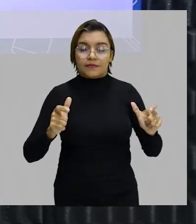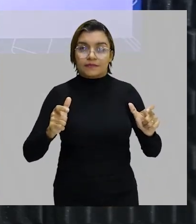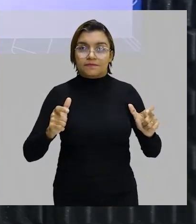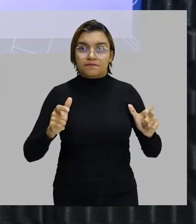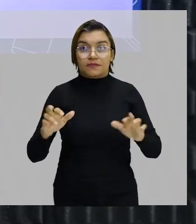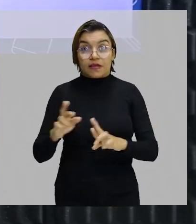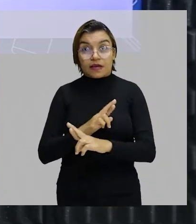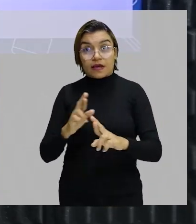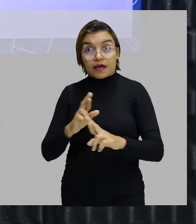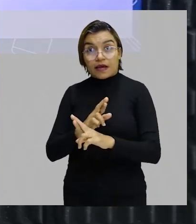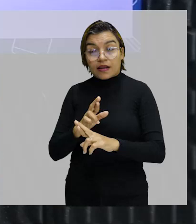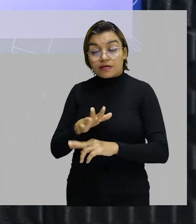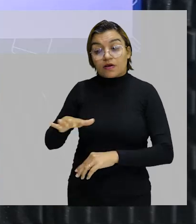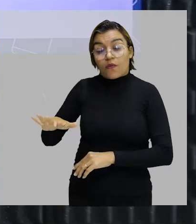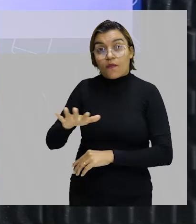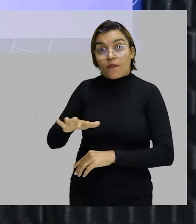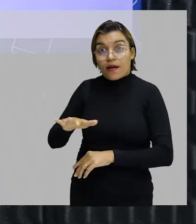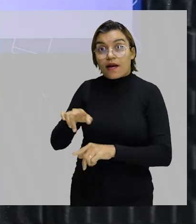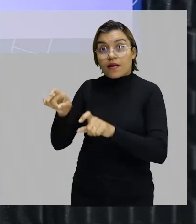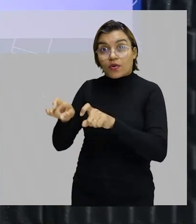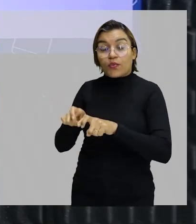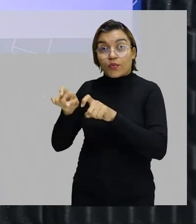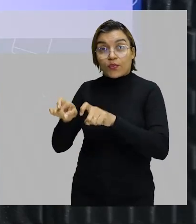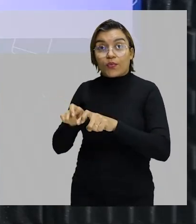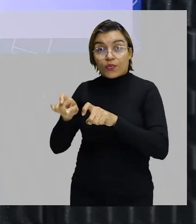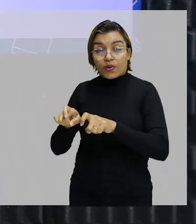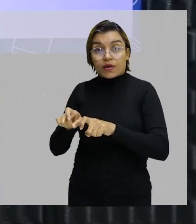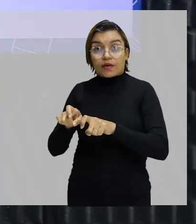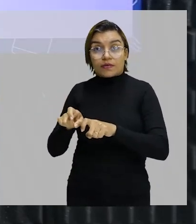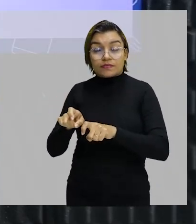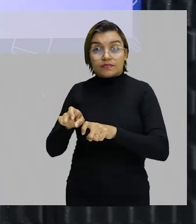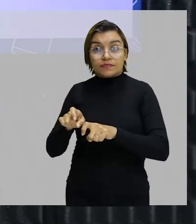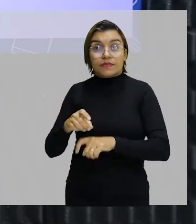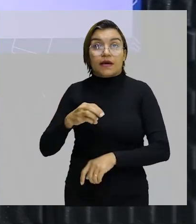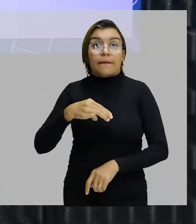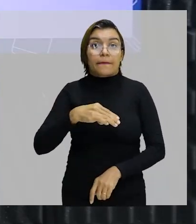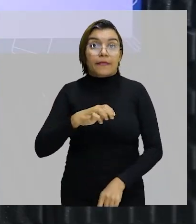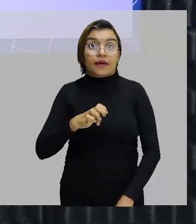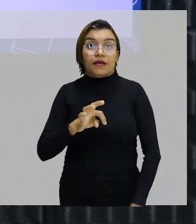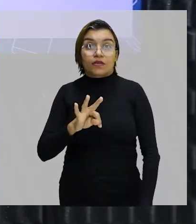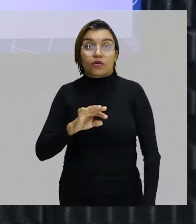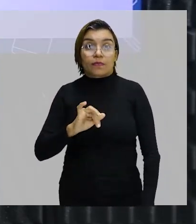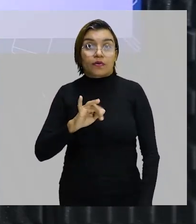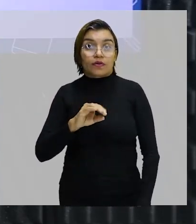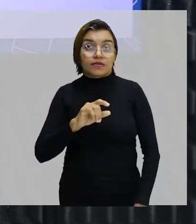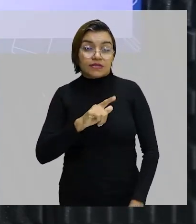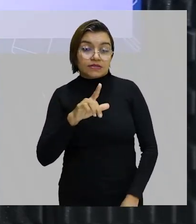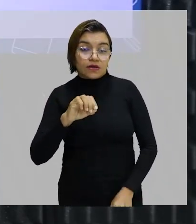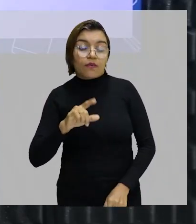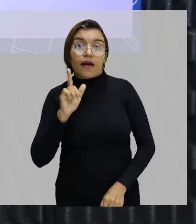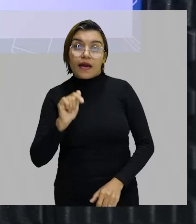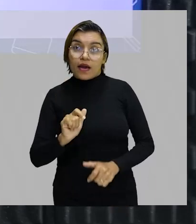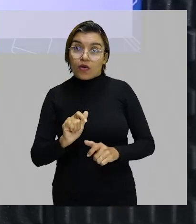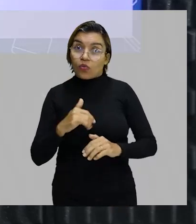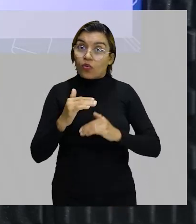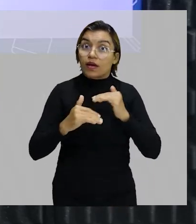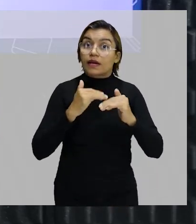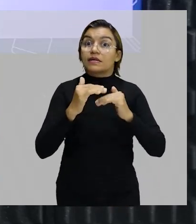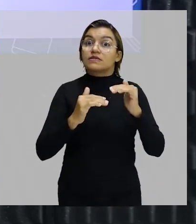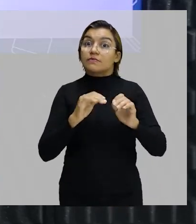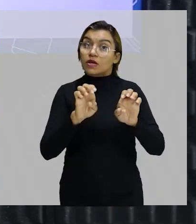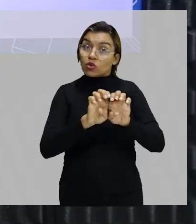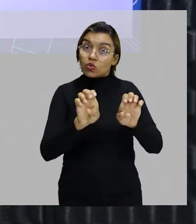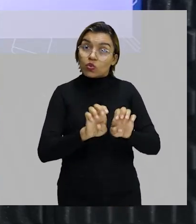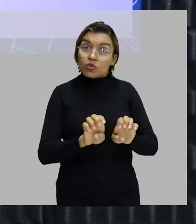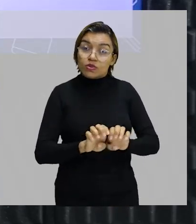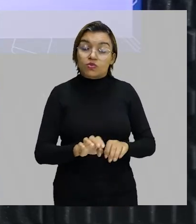rural. Metropolização seria o crescimento em sua infraestrutura. Outro dado importante que tu não